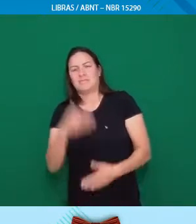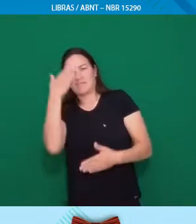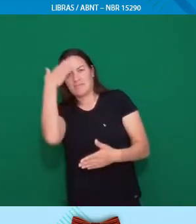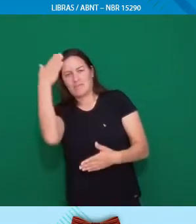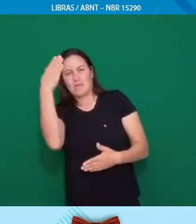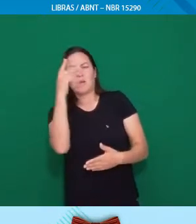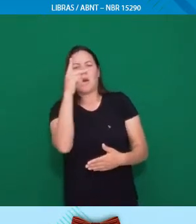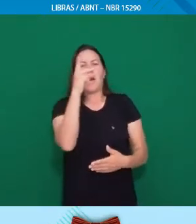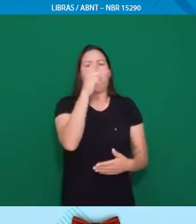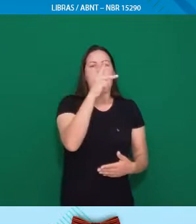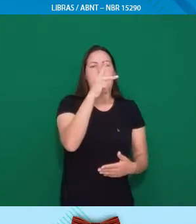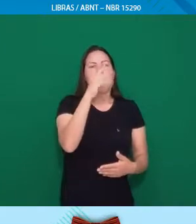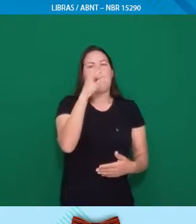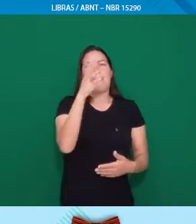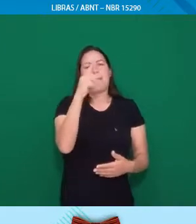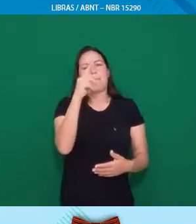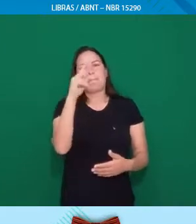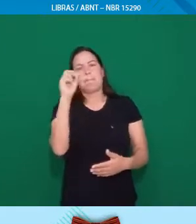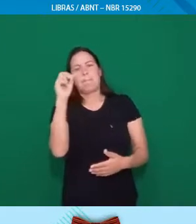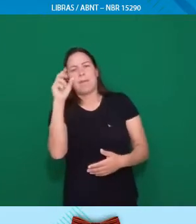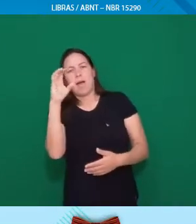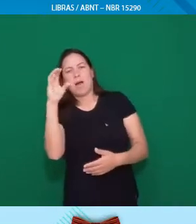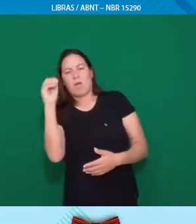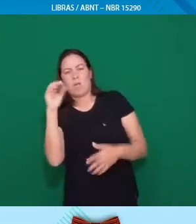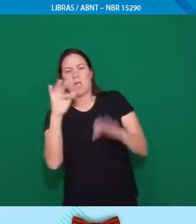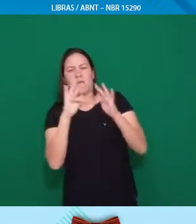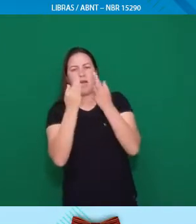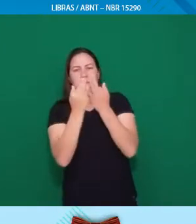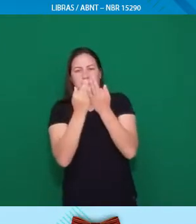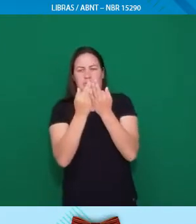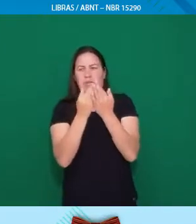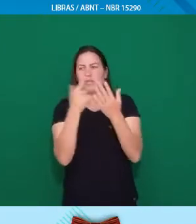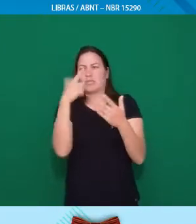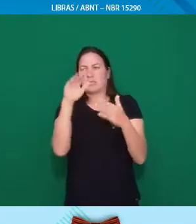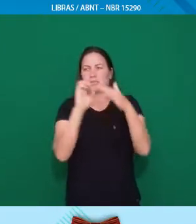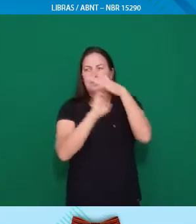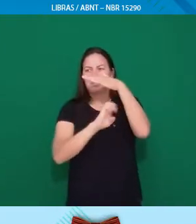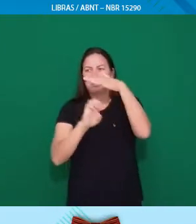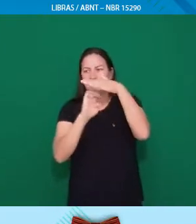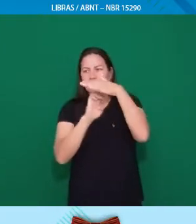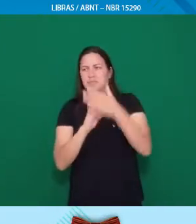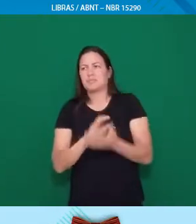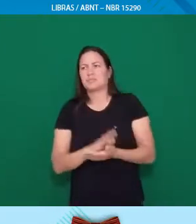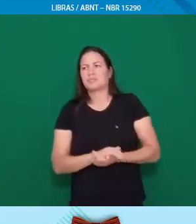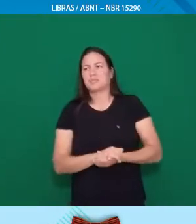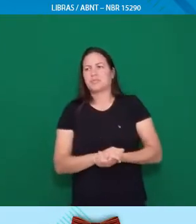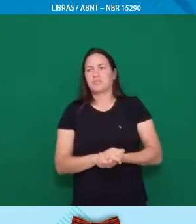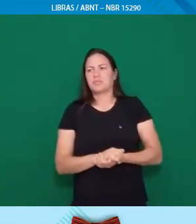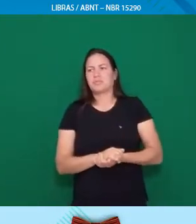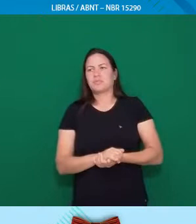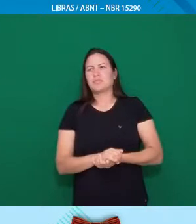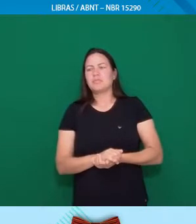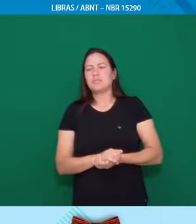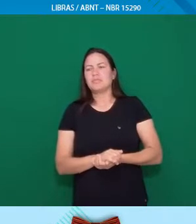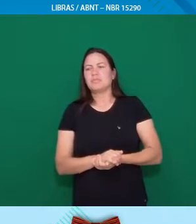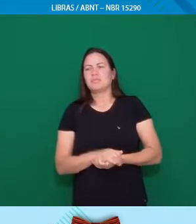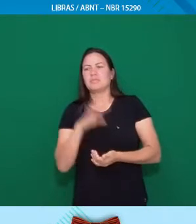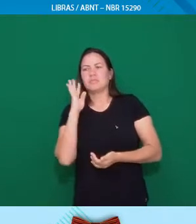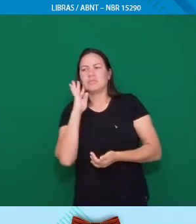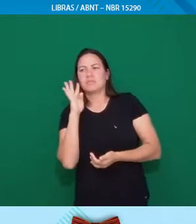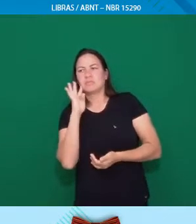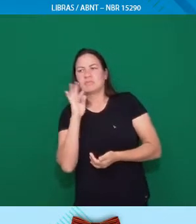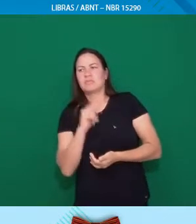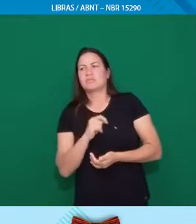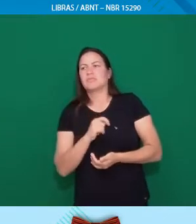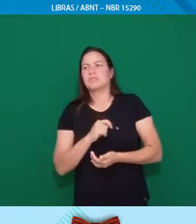obrigado Paco dia da família cocan parabéns mais uma vez né seu jardim Luiza é muito bacana